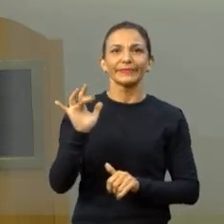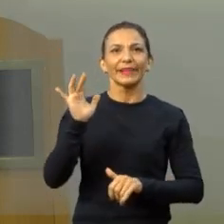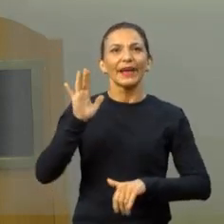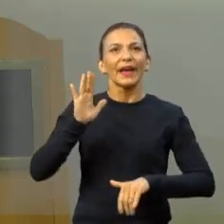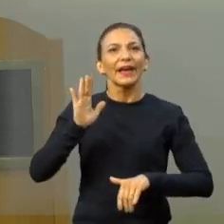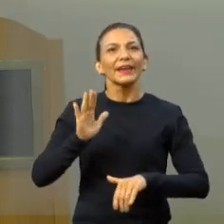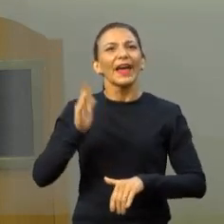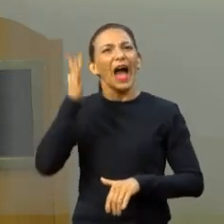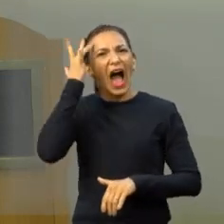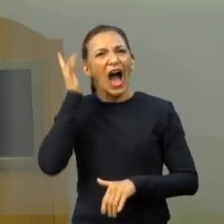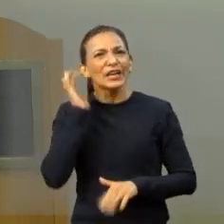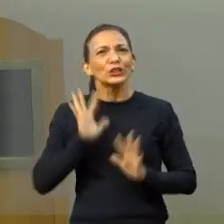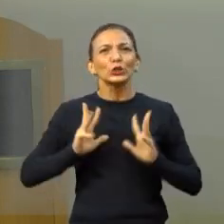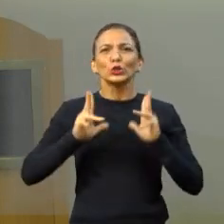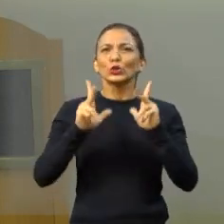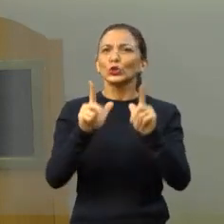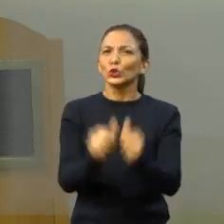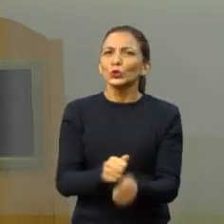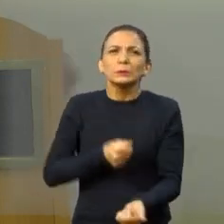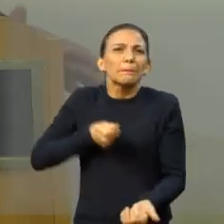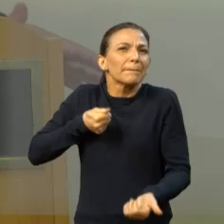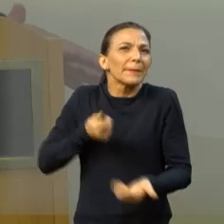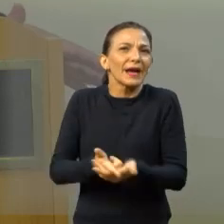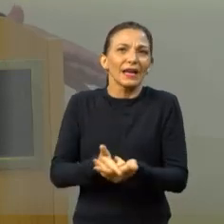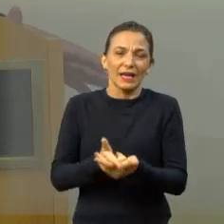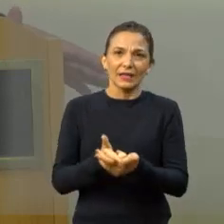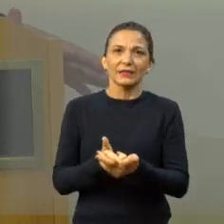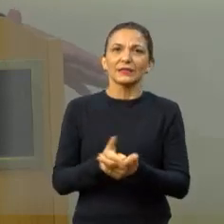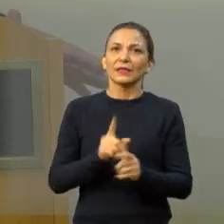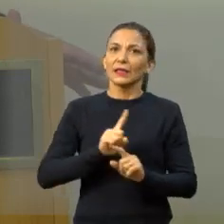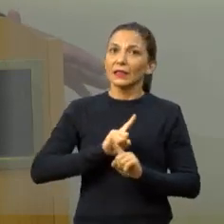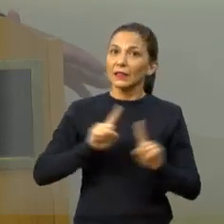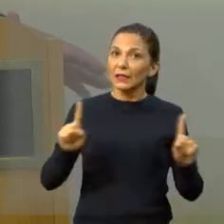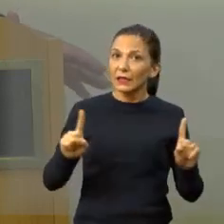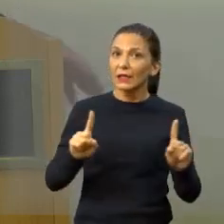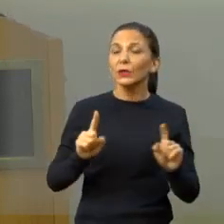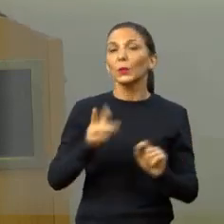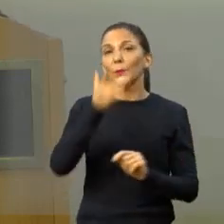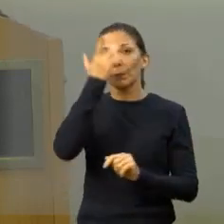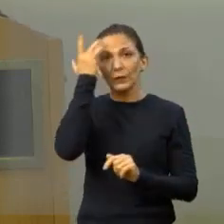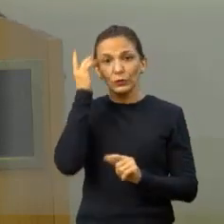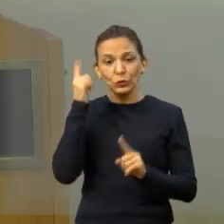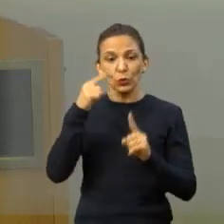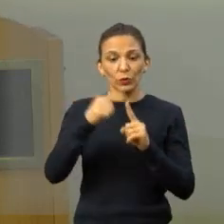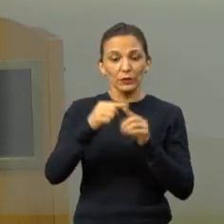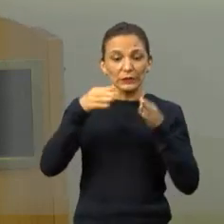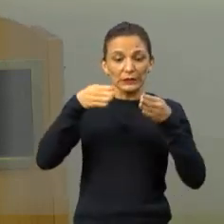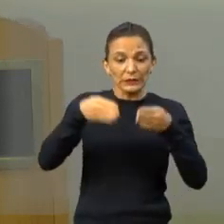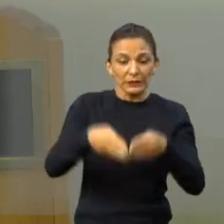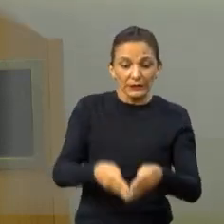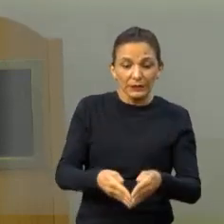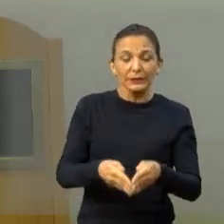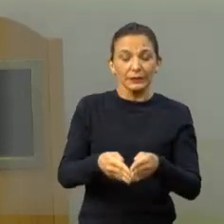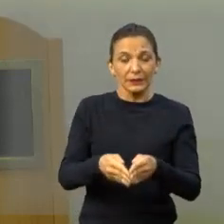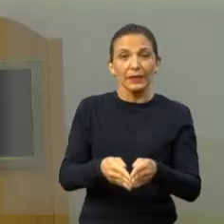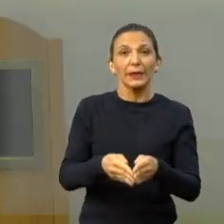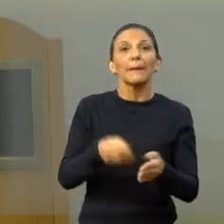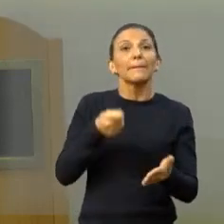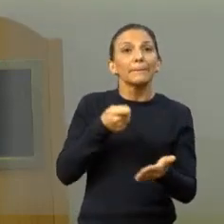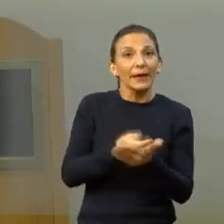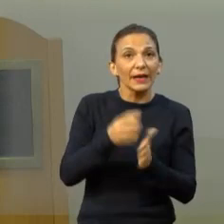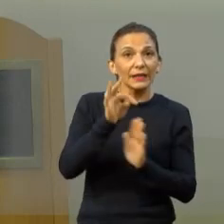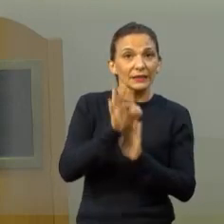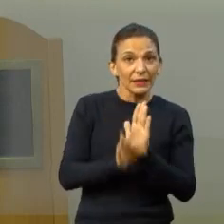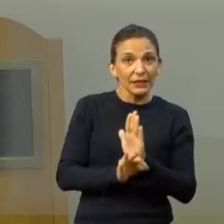mundo a taxa Eu amo aí vai todo mundo vai pagar isso não é quem tem eu sou um túmulo lá no cemitério São Bento quem tem nos Brito já paga aquela